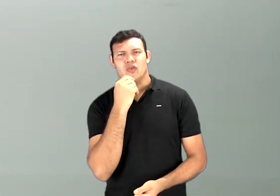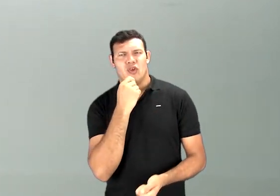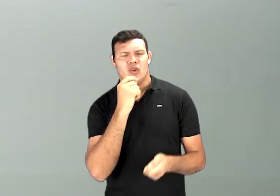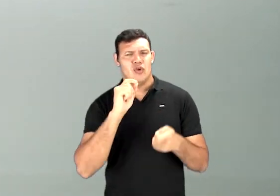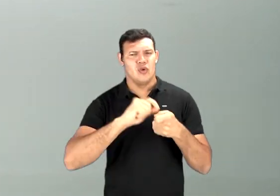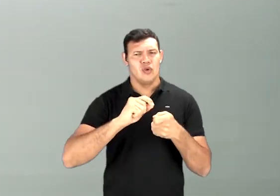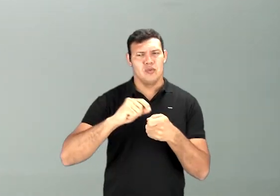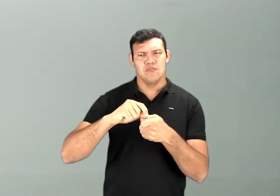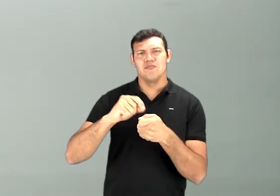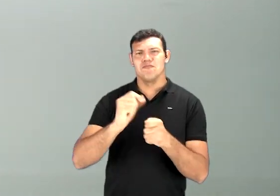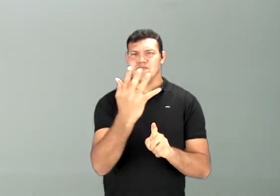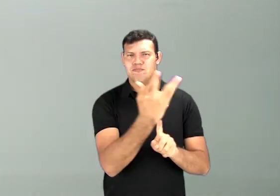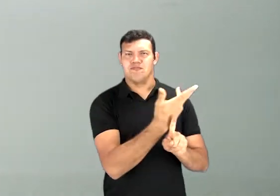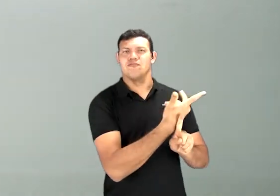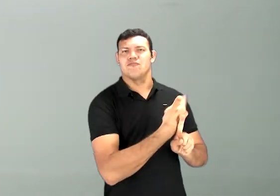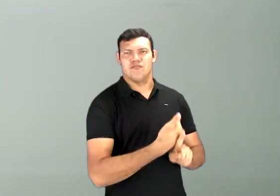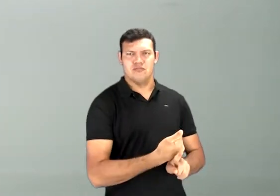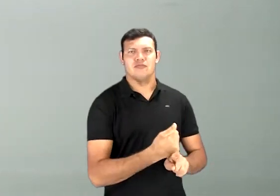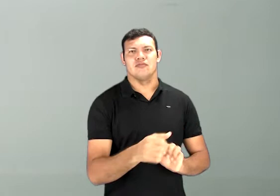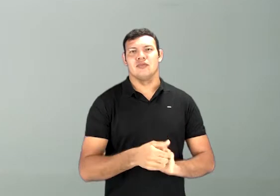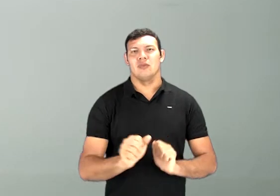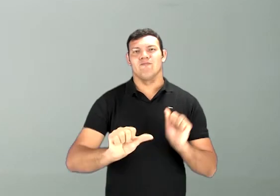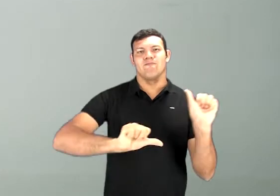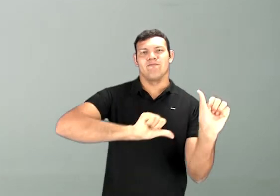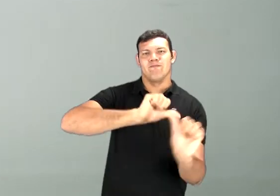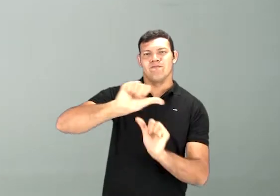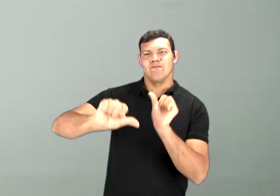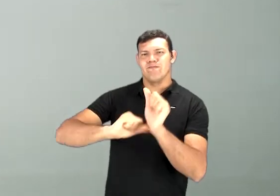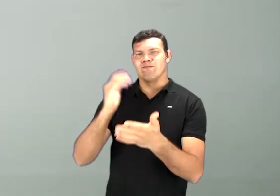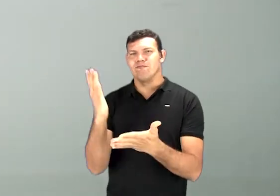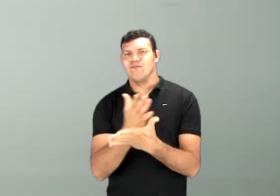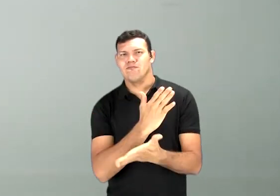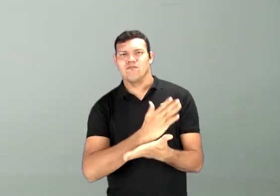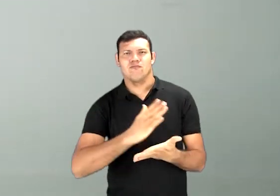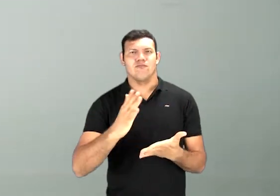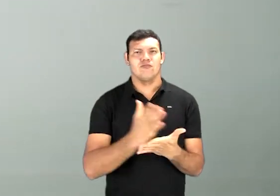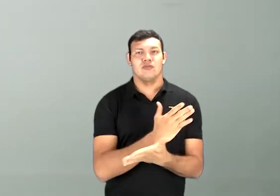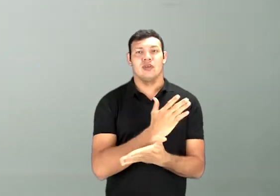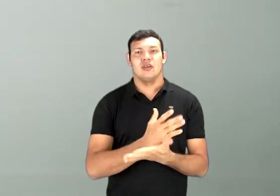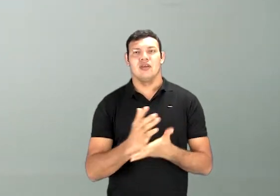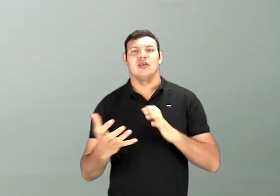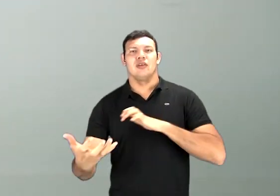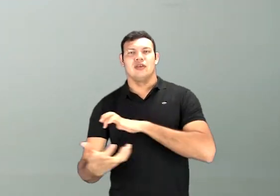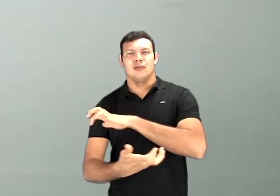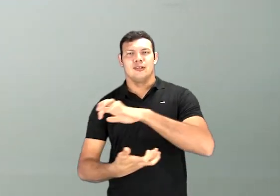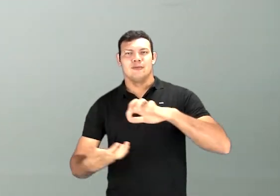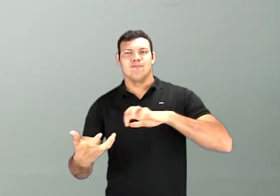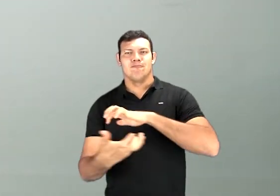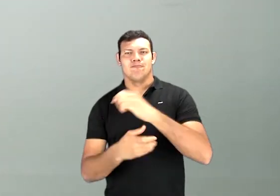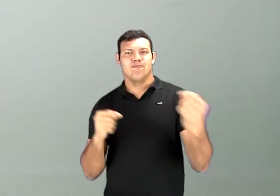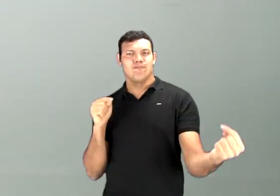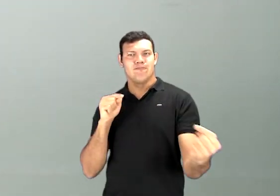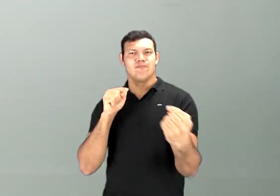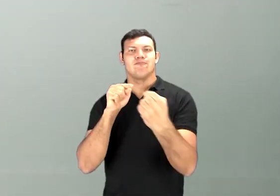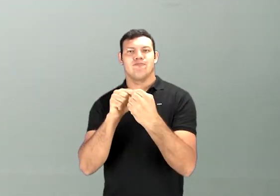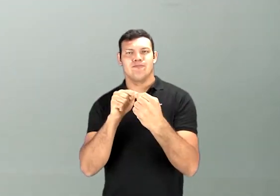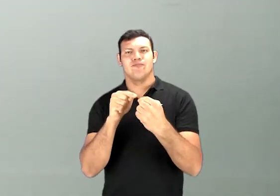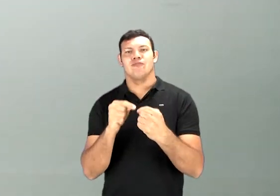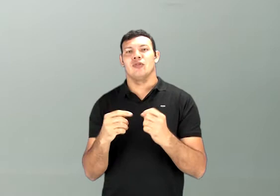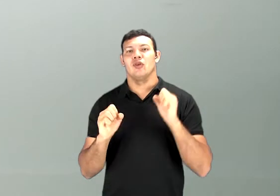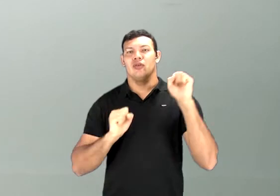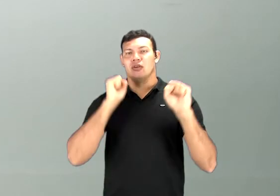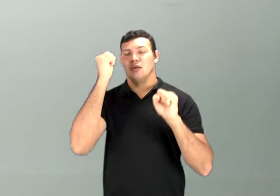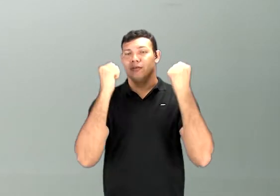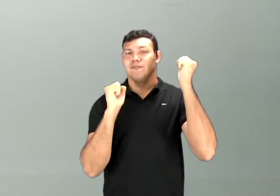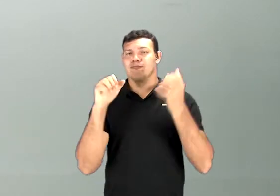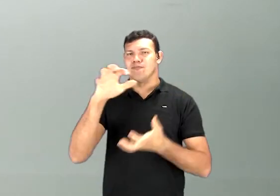arte. Algumas dessas transformações têm a ver com a Revolução Industrial, com a Revolução Francesa,